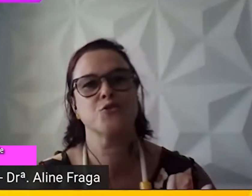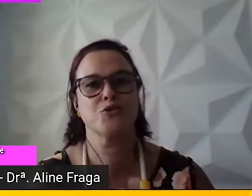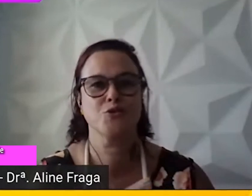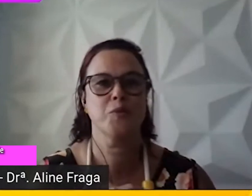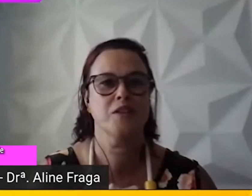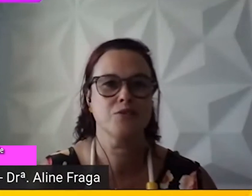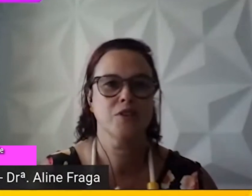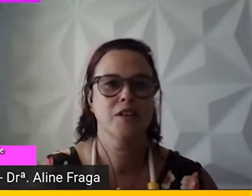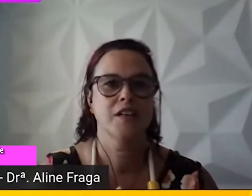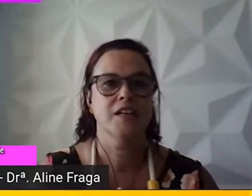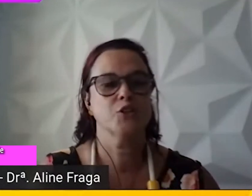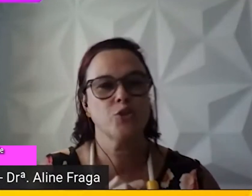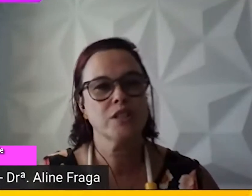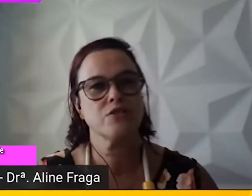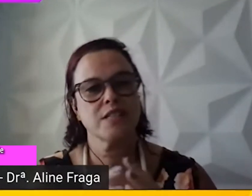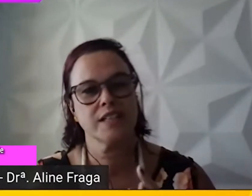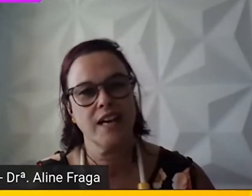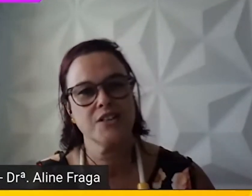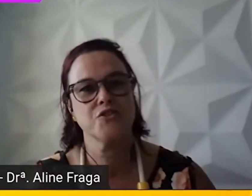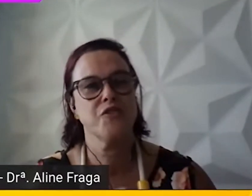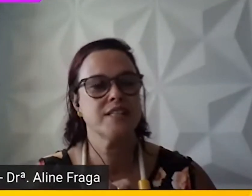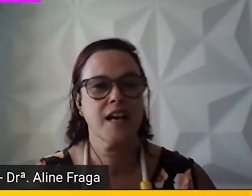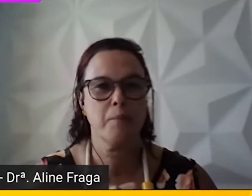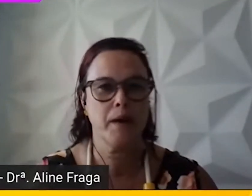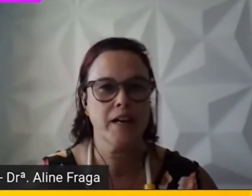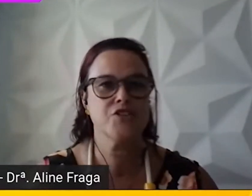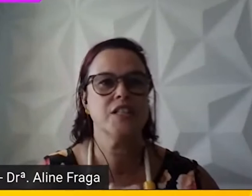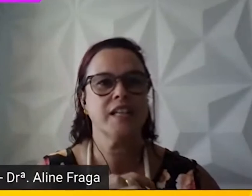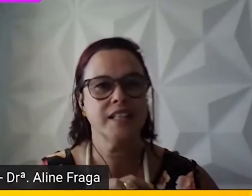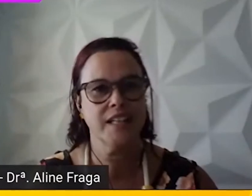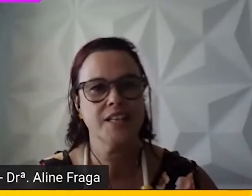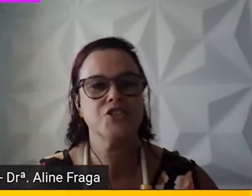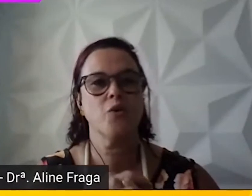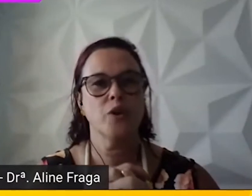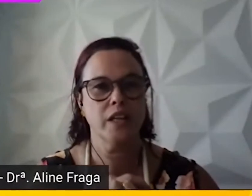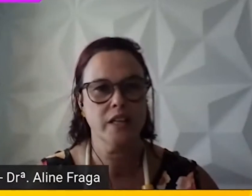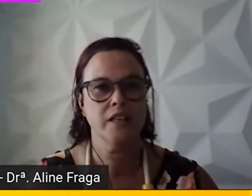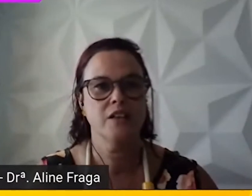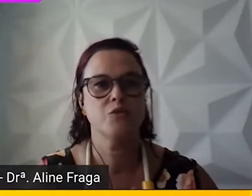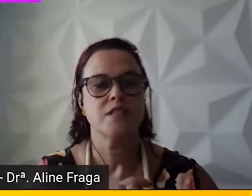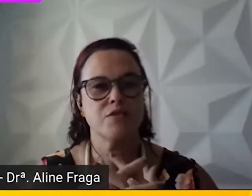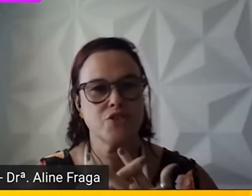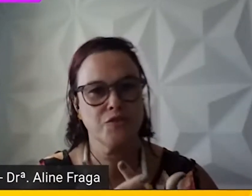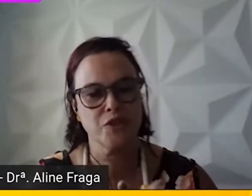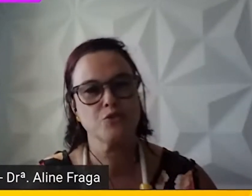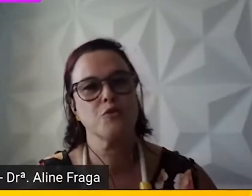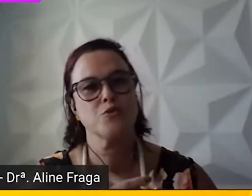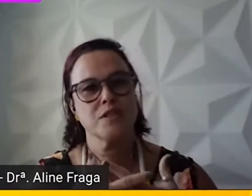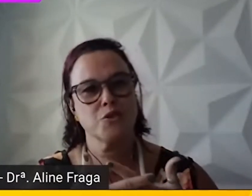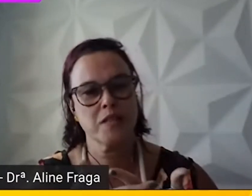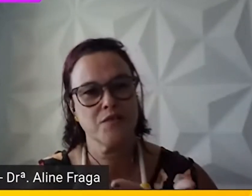mais difícil eles e toda a sociedade vai ser capaz de entender de acolher os